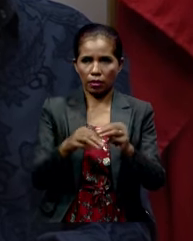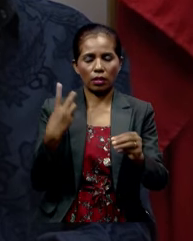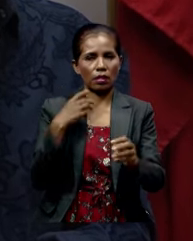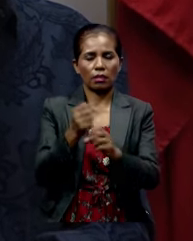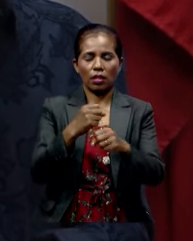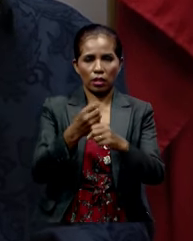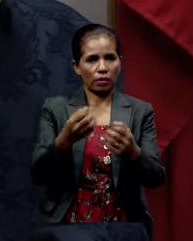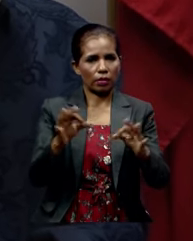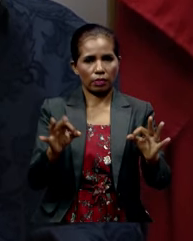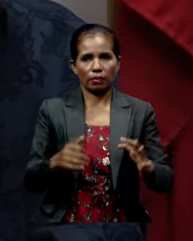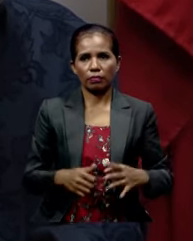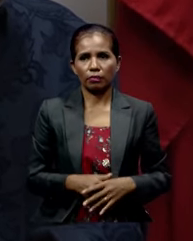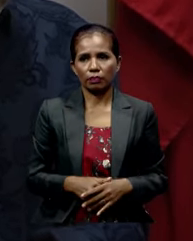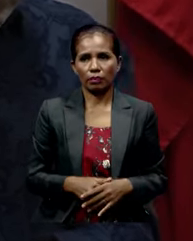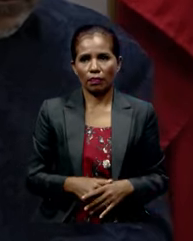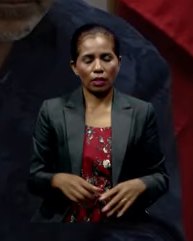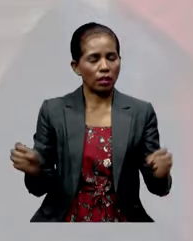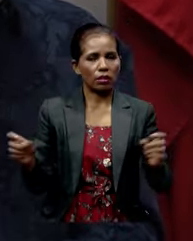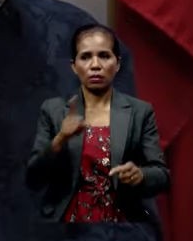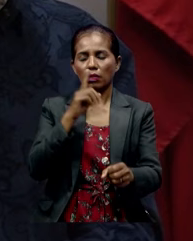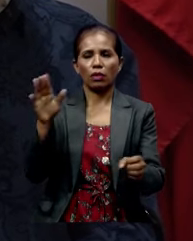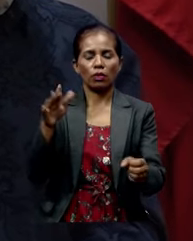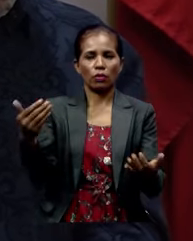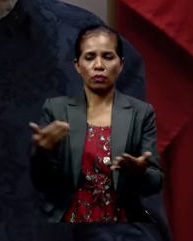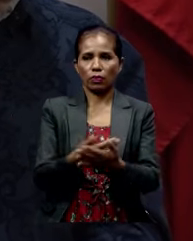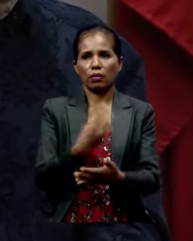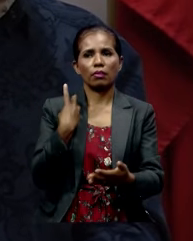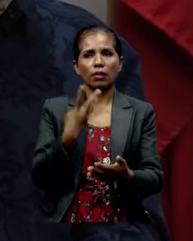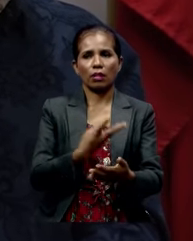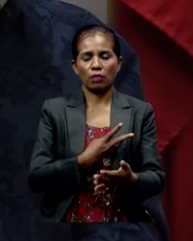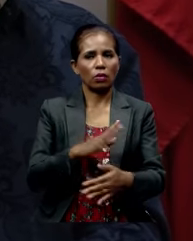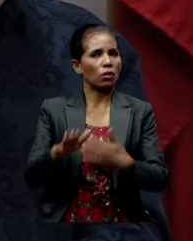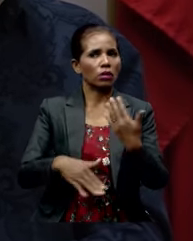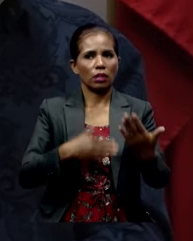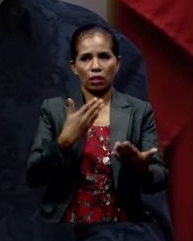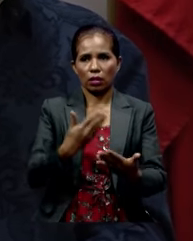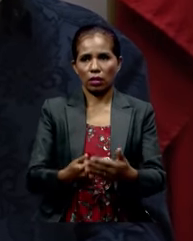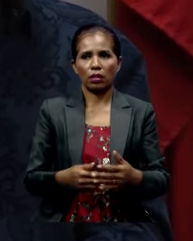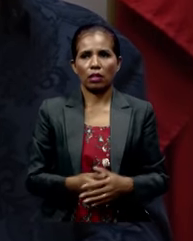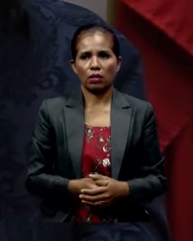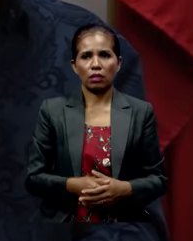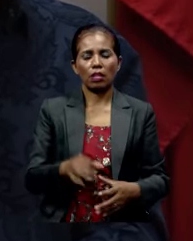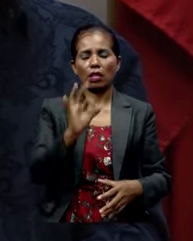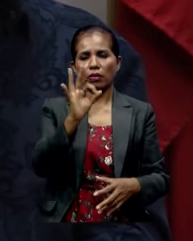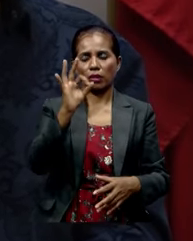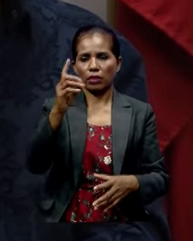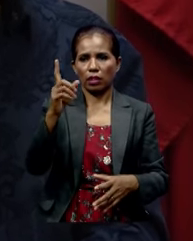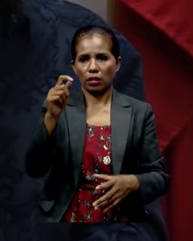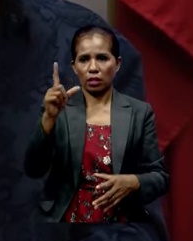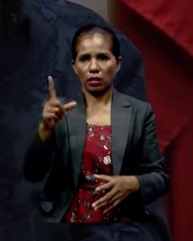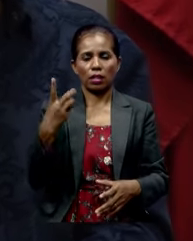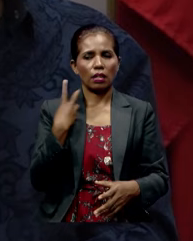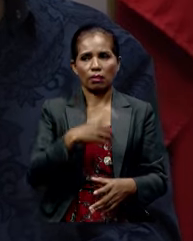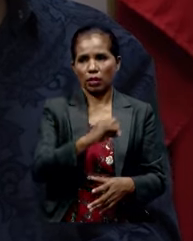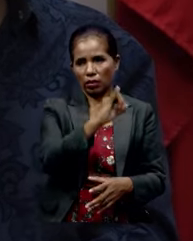alona, nem lá os batfumba. Nem a FFDTL toma, lá os comandidade, FFDTL toma, o tudo também, a minha não